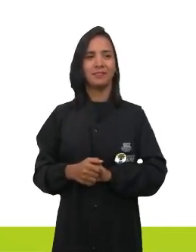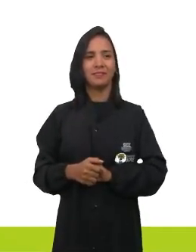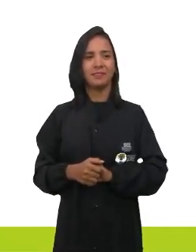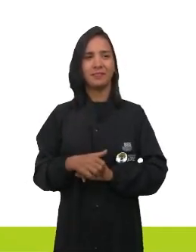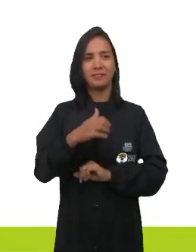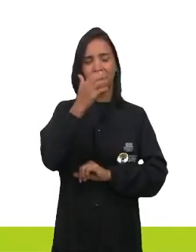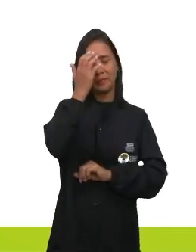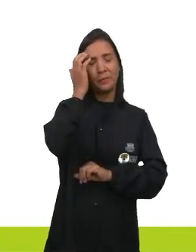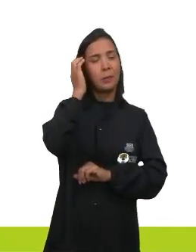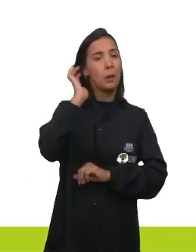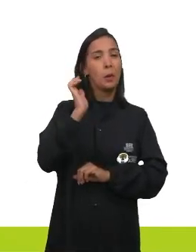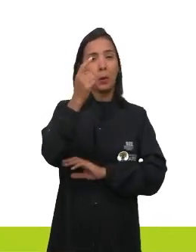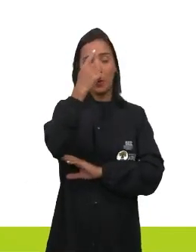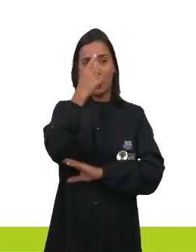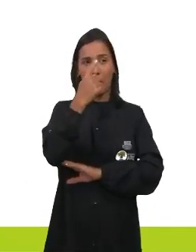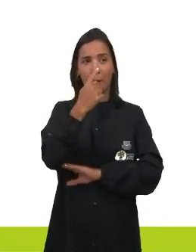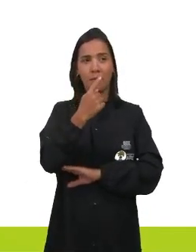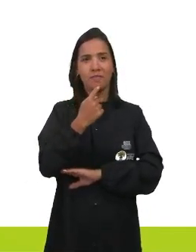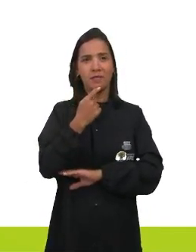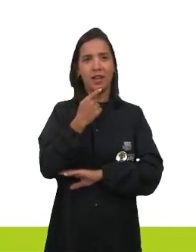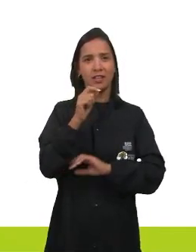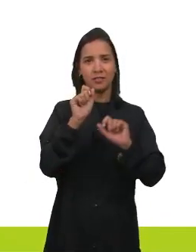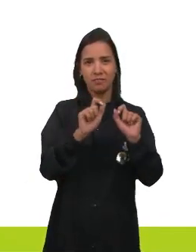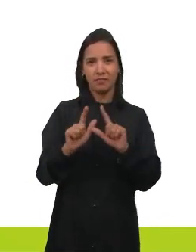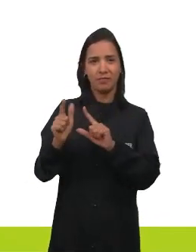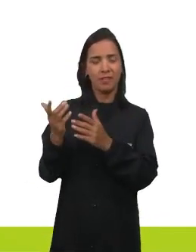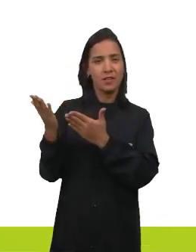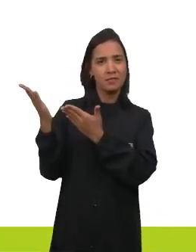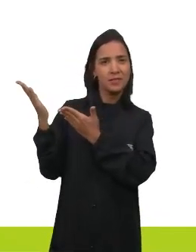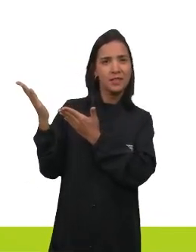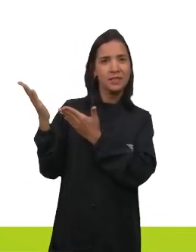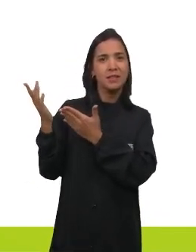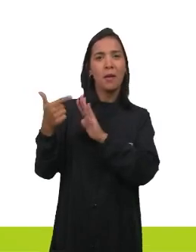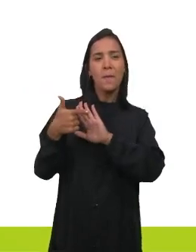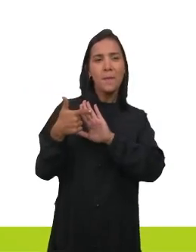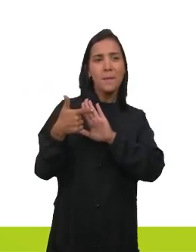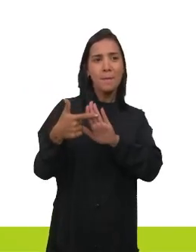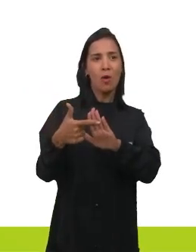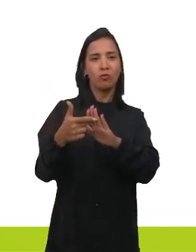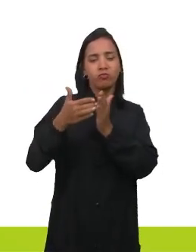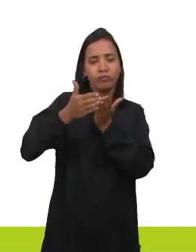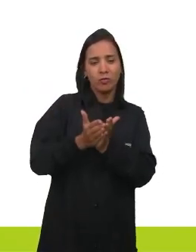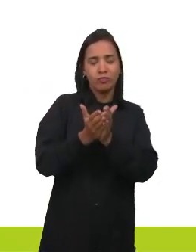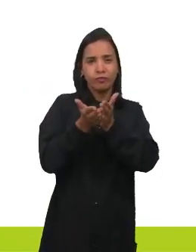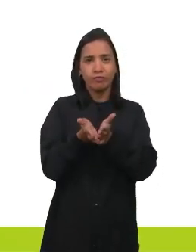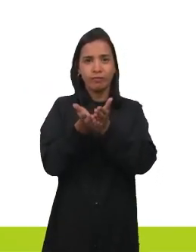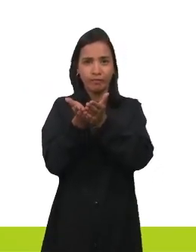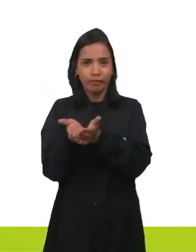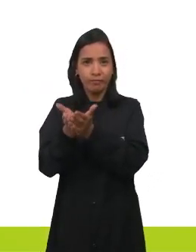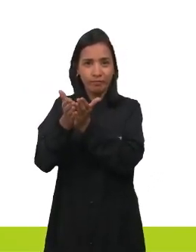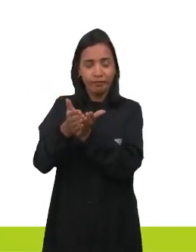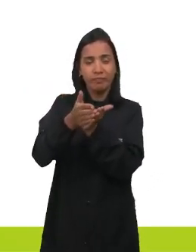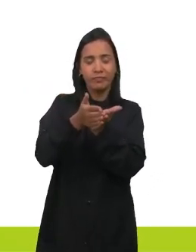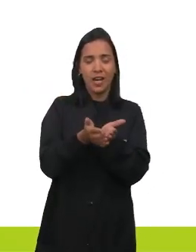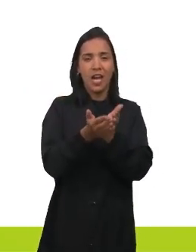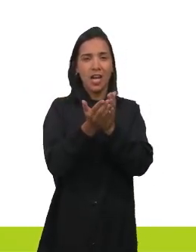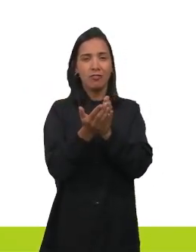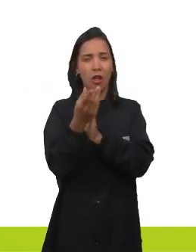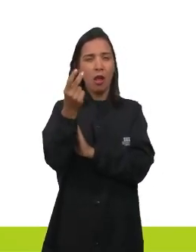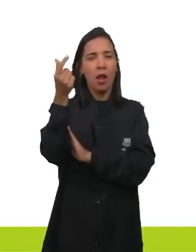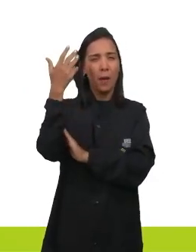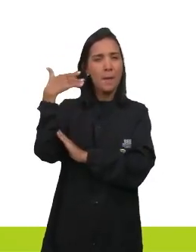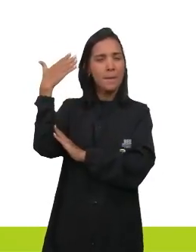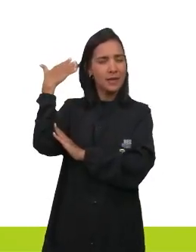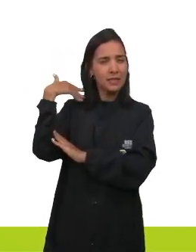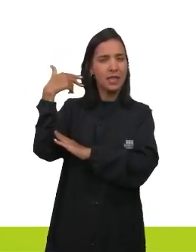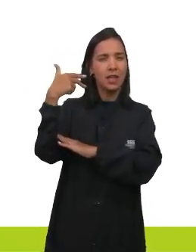Essa imagem aqui representa bem os navios negreiros. Os navios negreiros eram bastante comuns na era